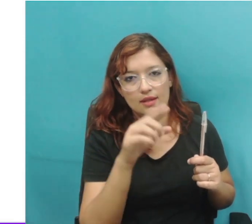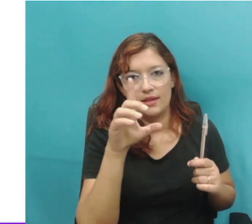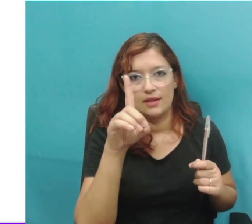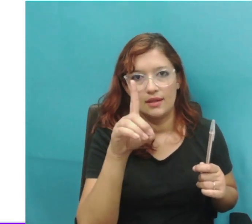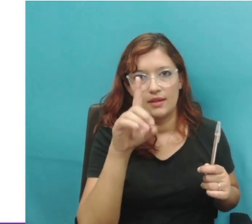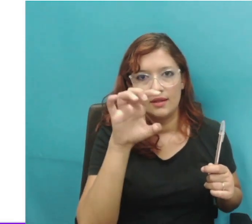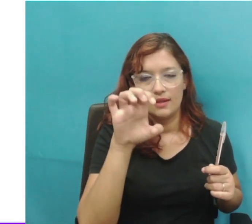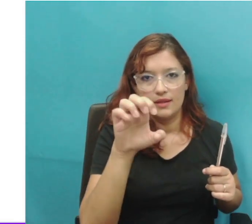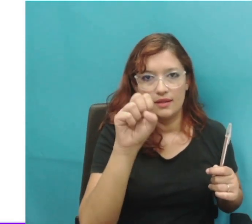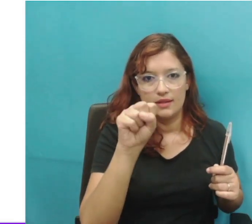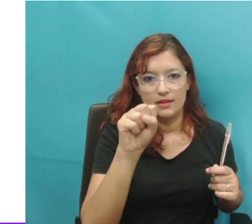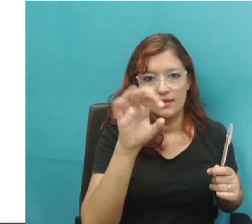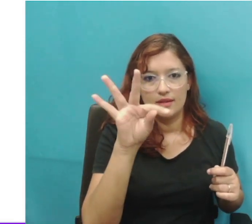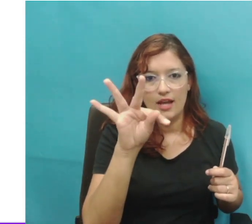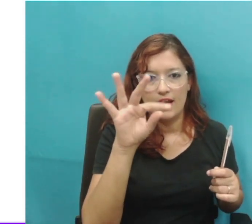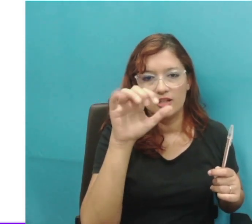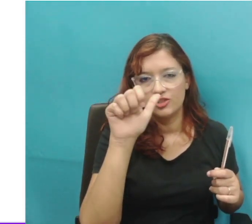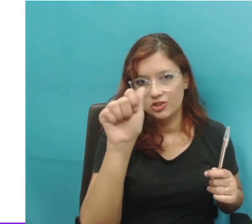desta caneta?